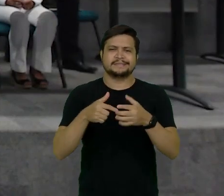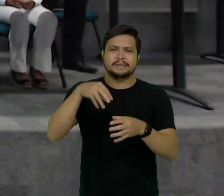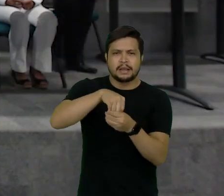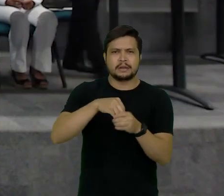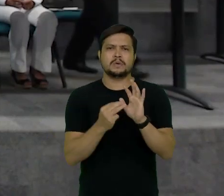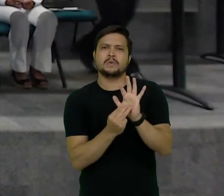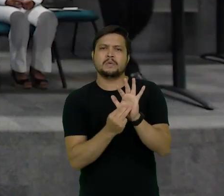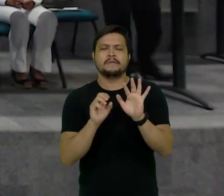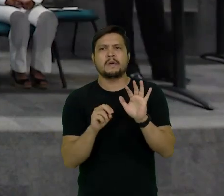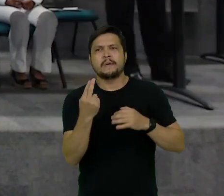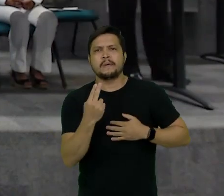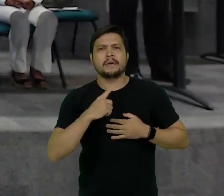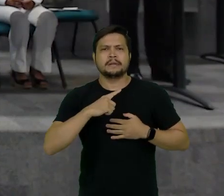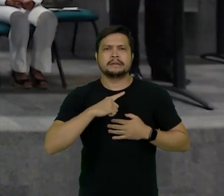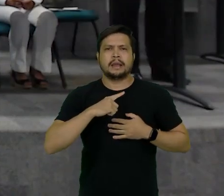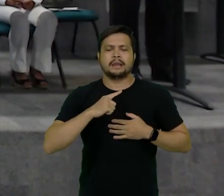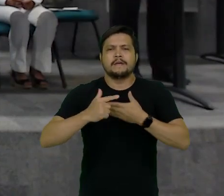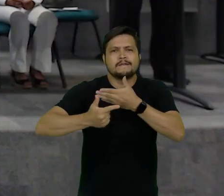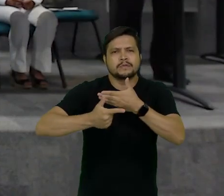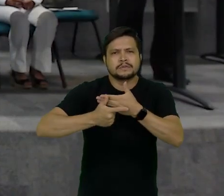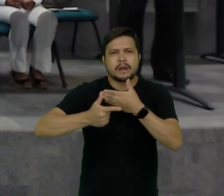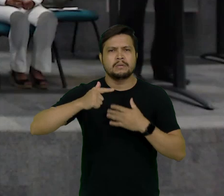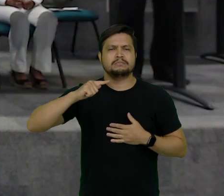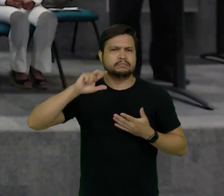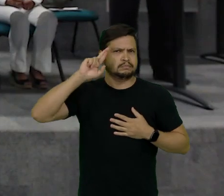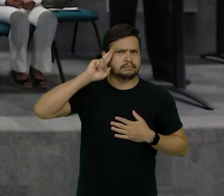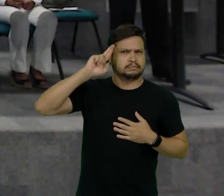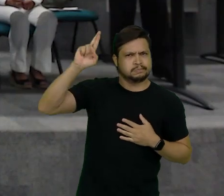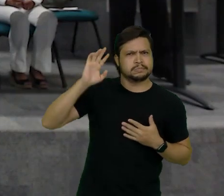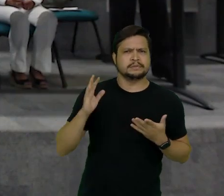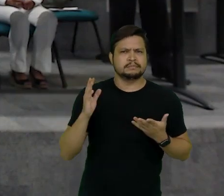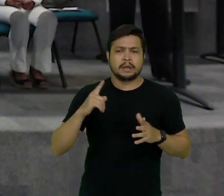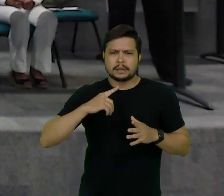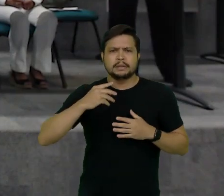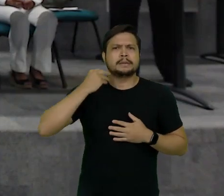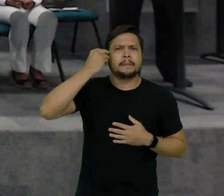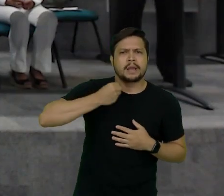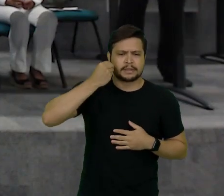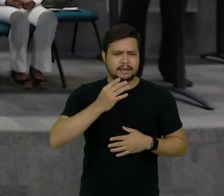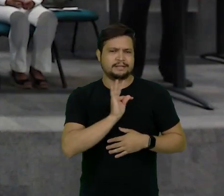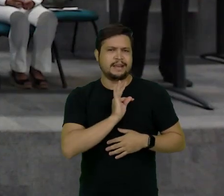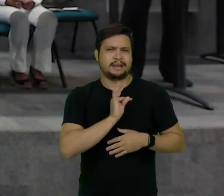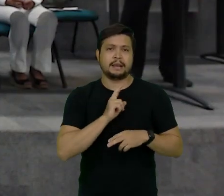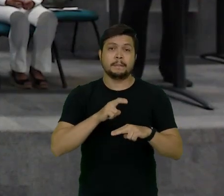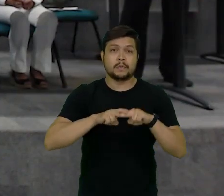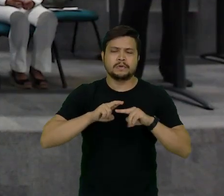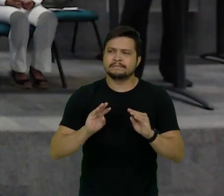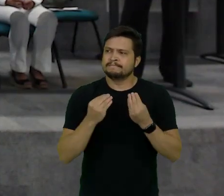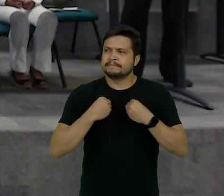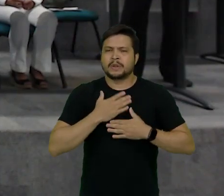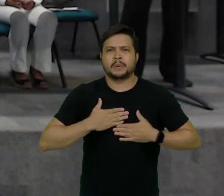de relevância, de chefia, de liderança, com experiência técnica. Então, isso só nos traz orgulho,